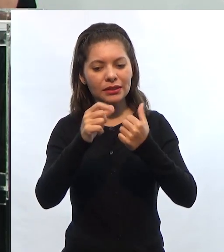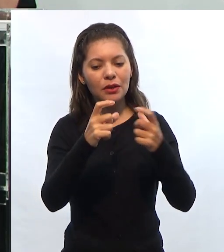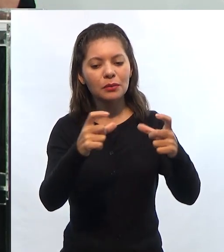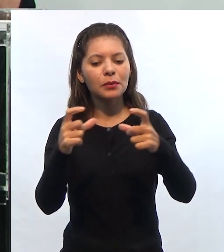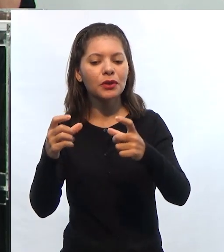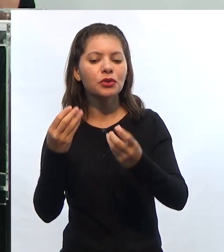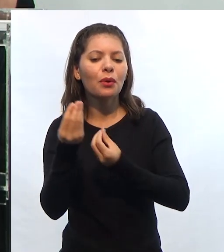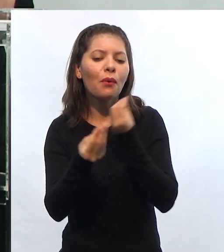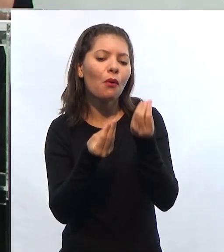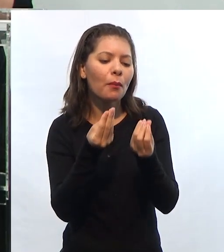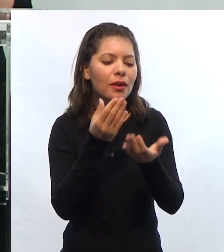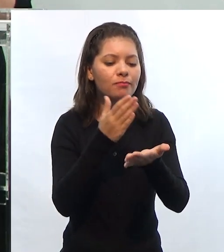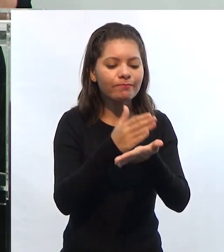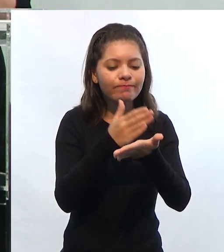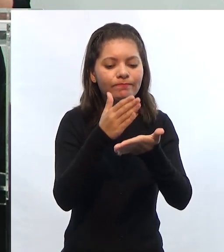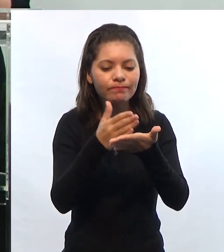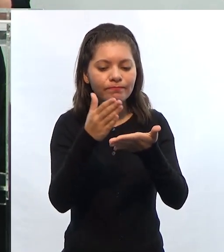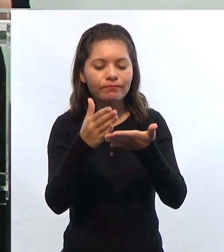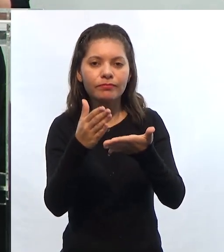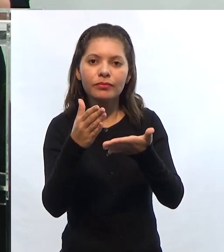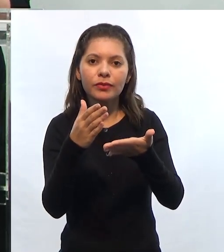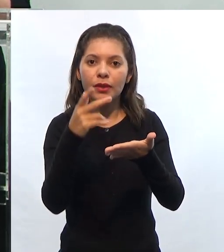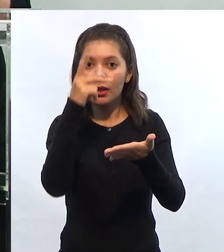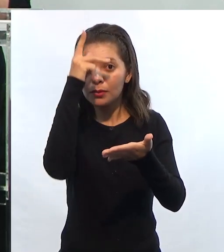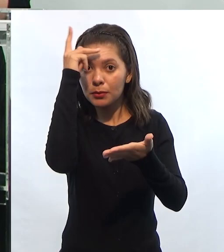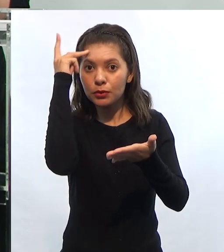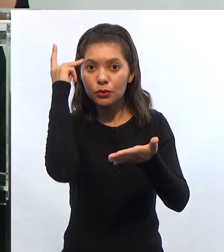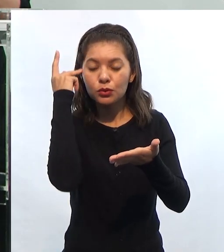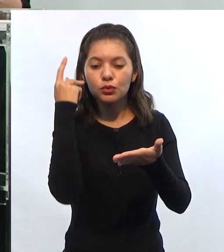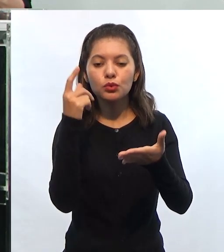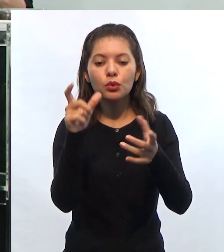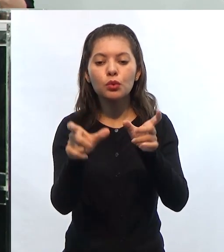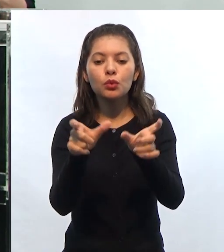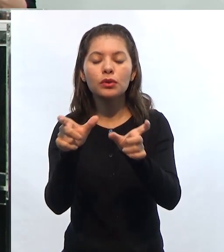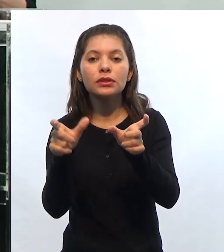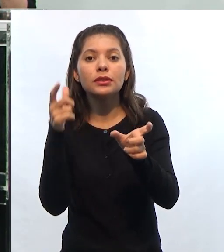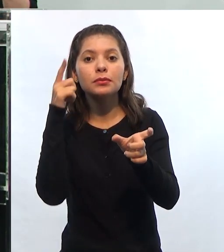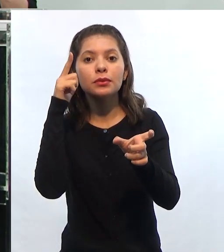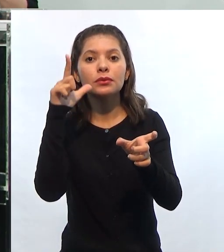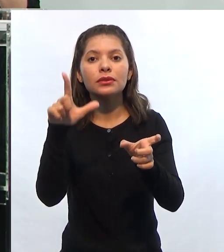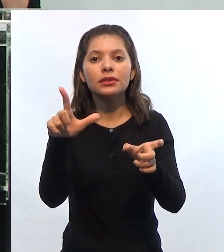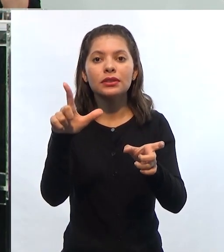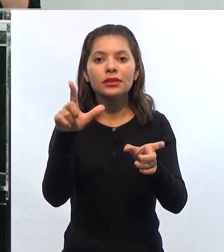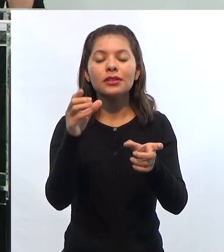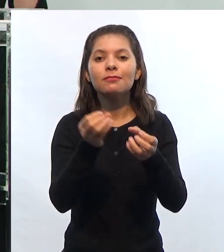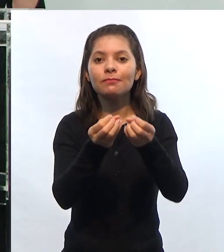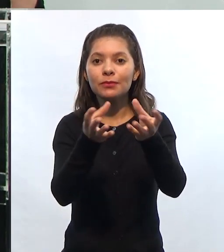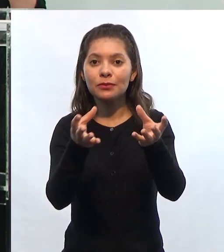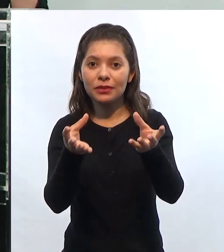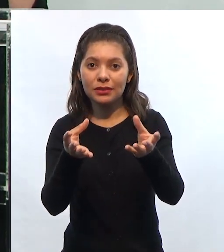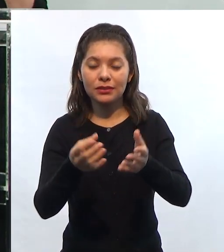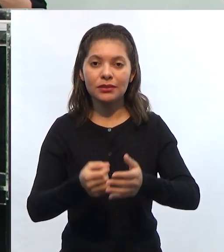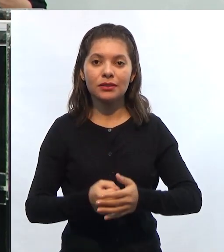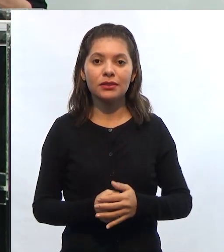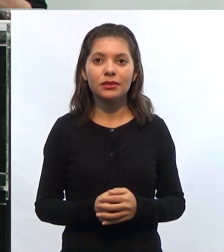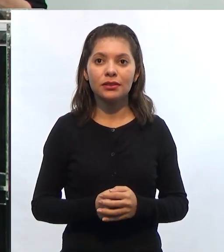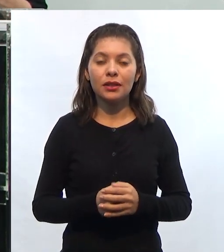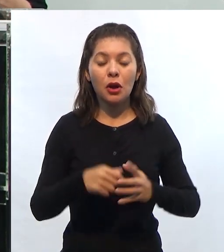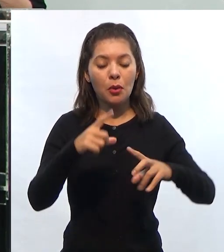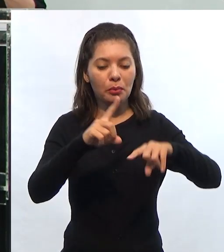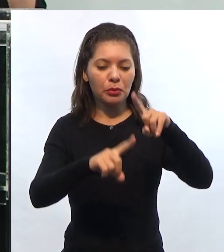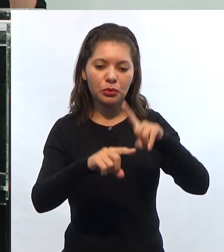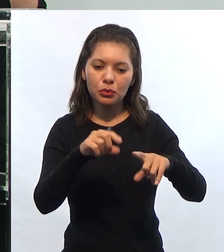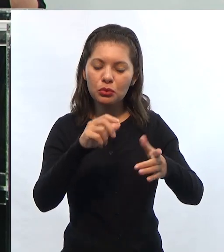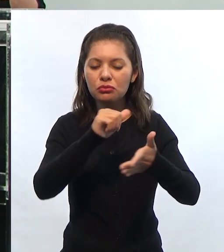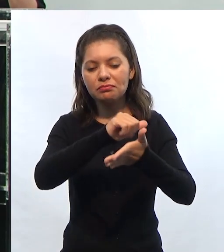Depois de analisar os ambientes, como é que ele segmenta o seu público-alvo para conseguir, então, oferecer,